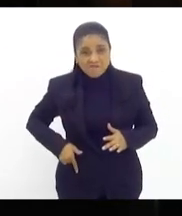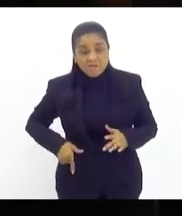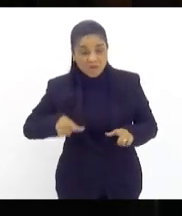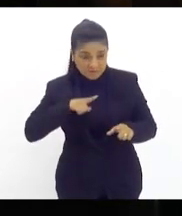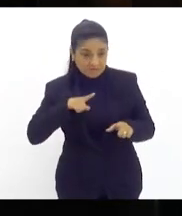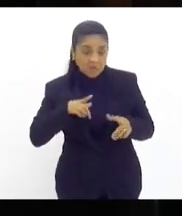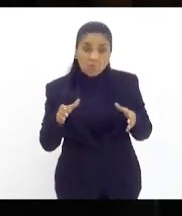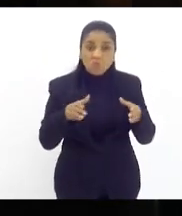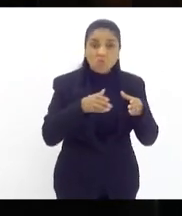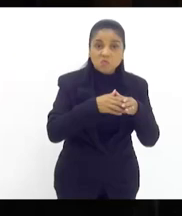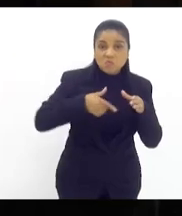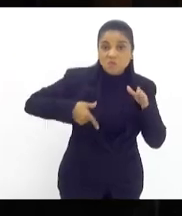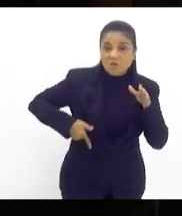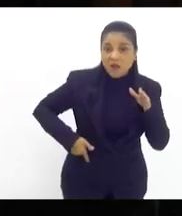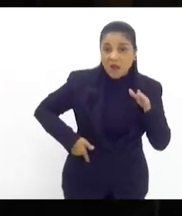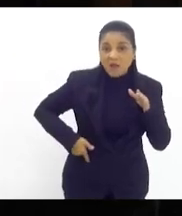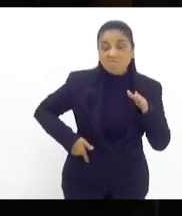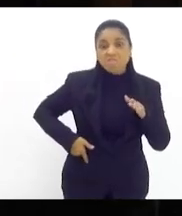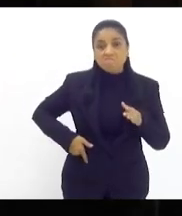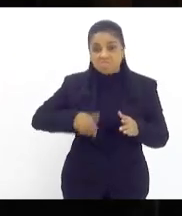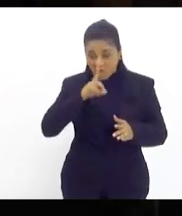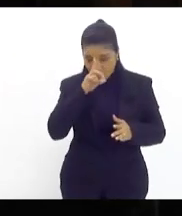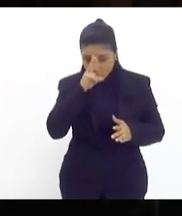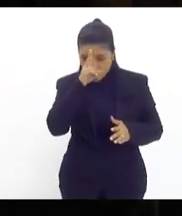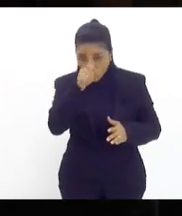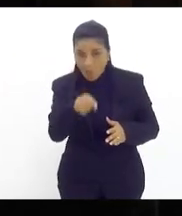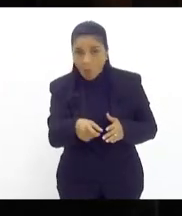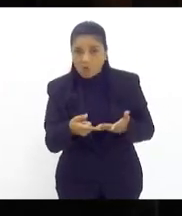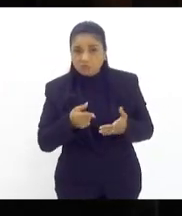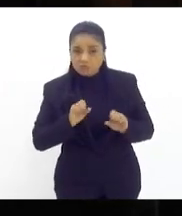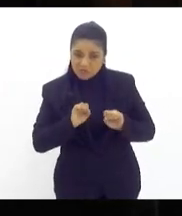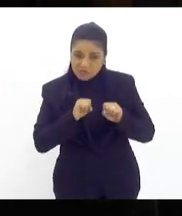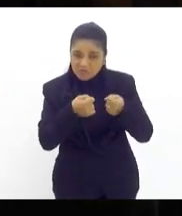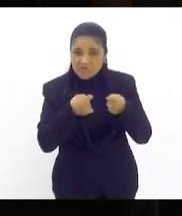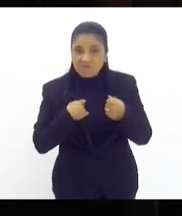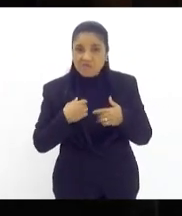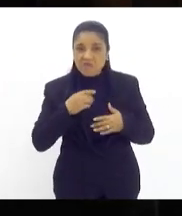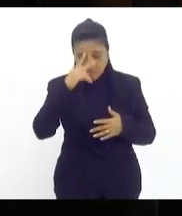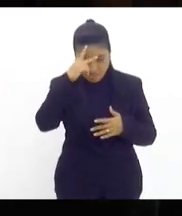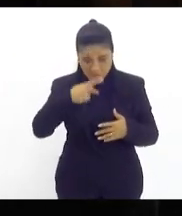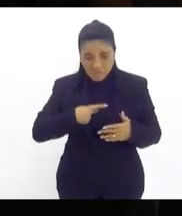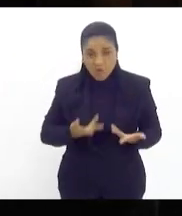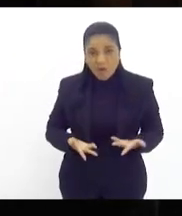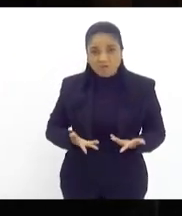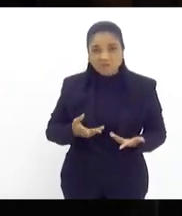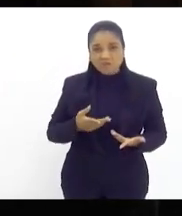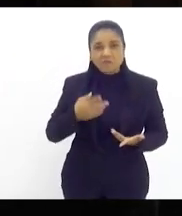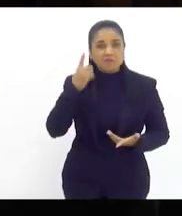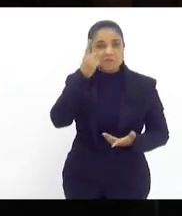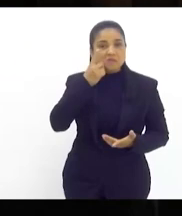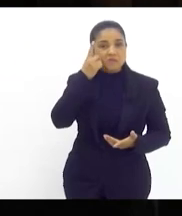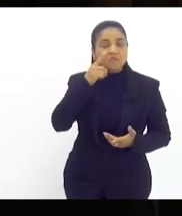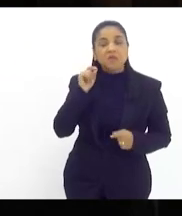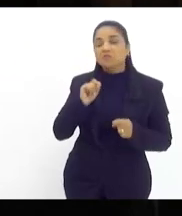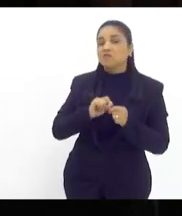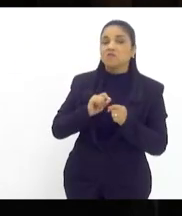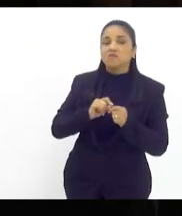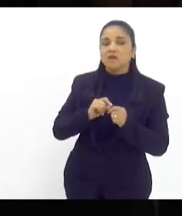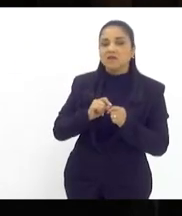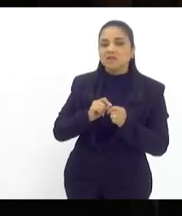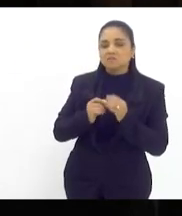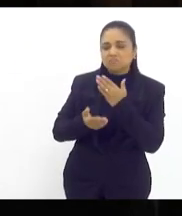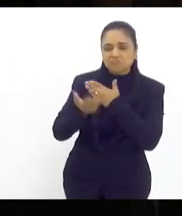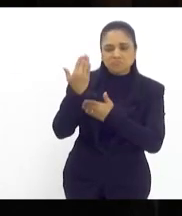de guerra a seu dispor o cidadão de bem tem isso ora o que esse deputado à época fez de